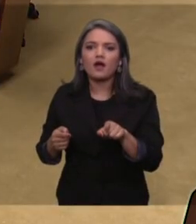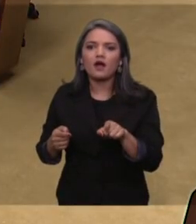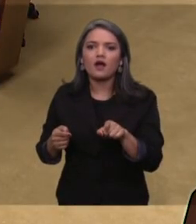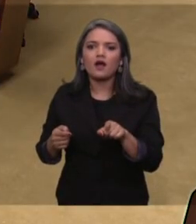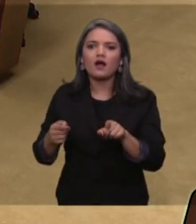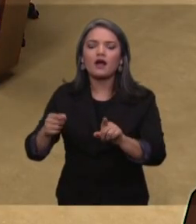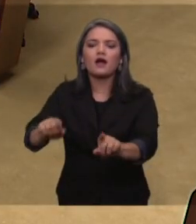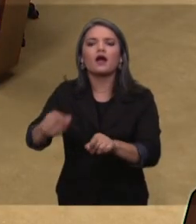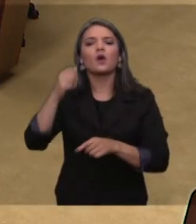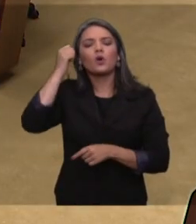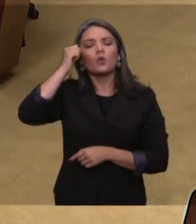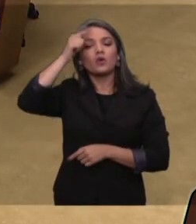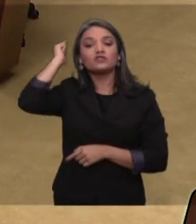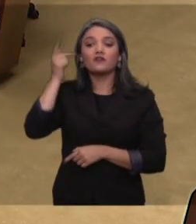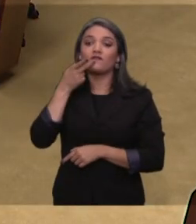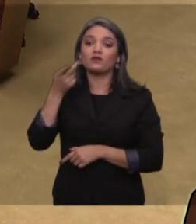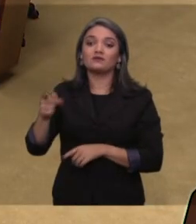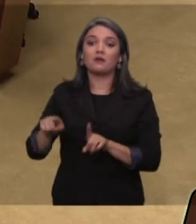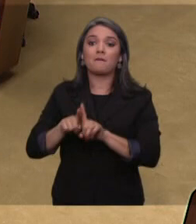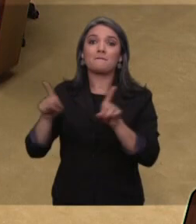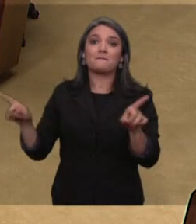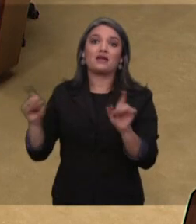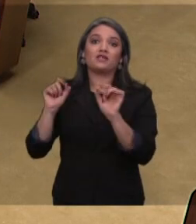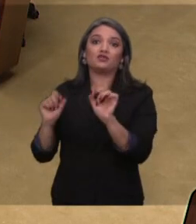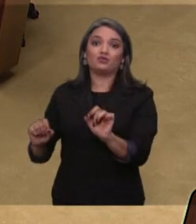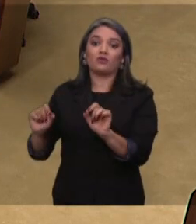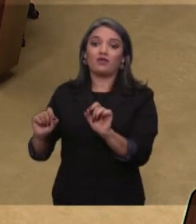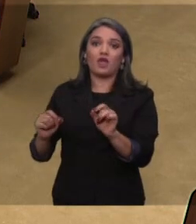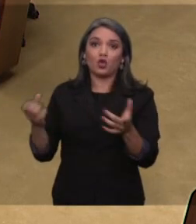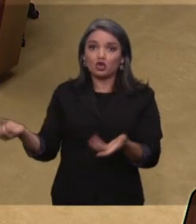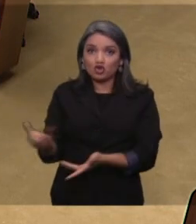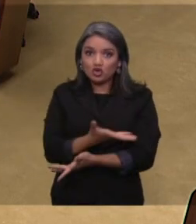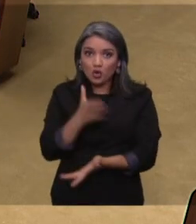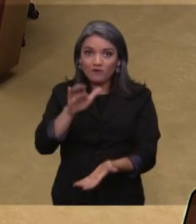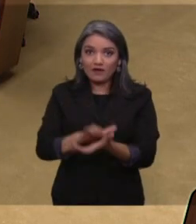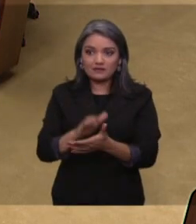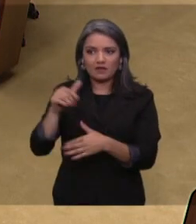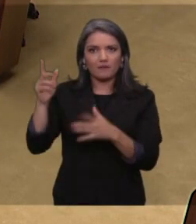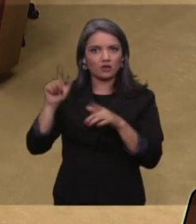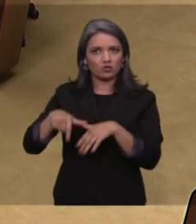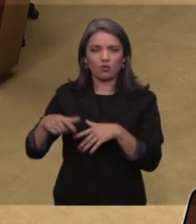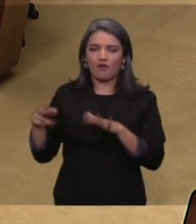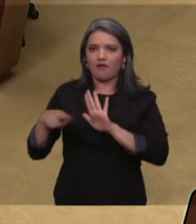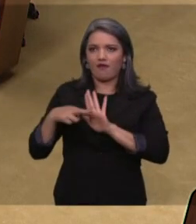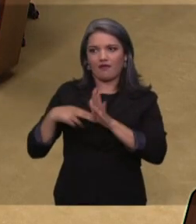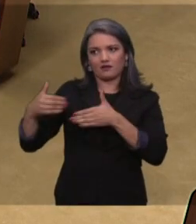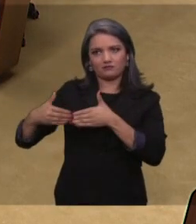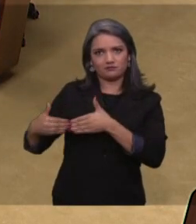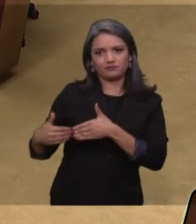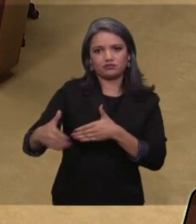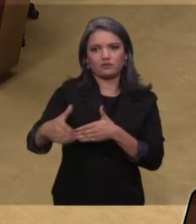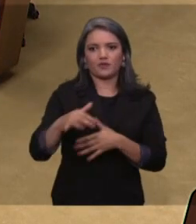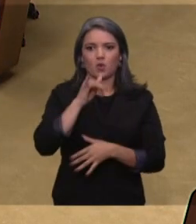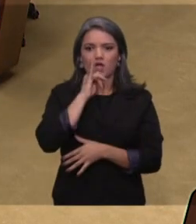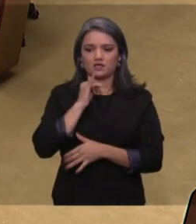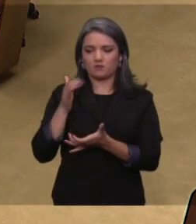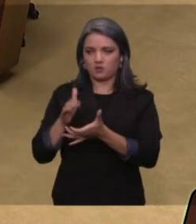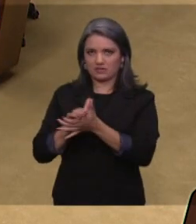frente. Mas pode. Mas aí é ex nunc os efeitos do novo casamento. É, se separou